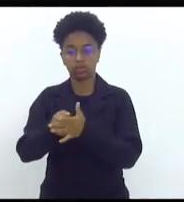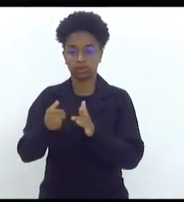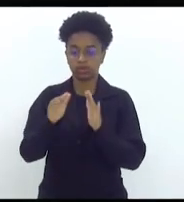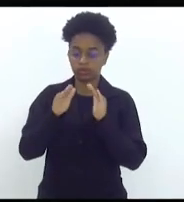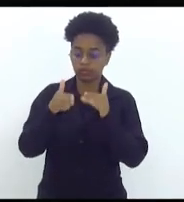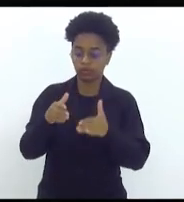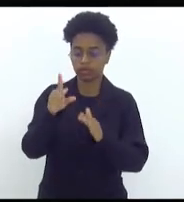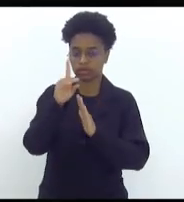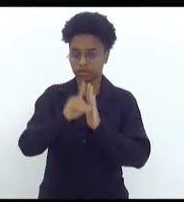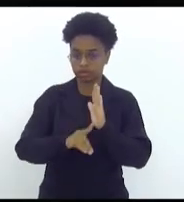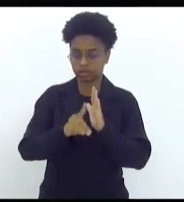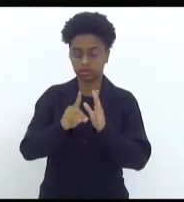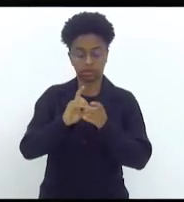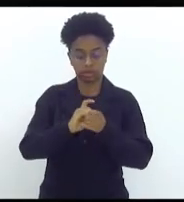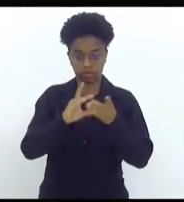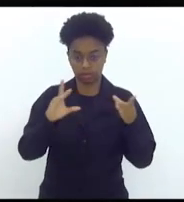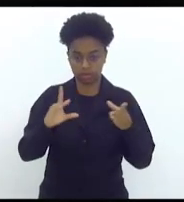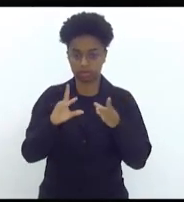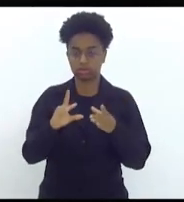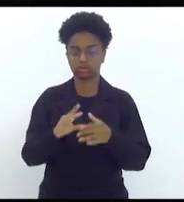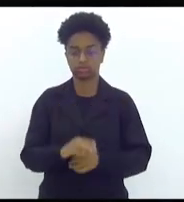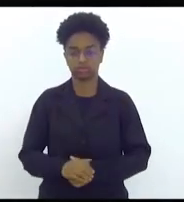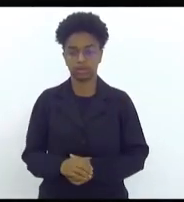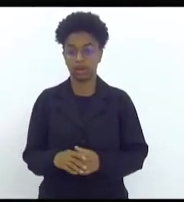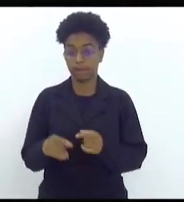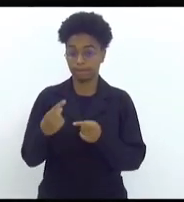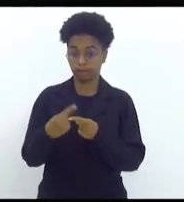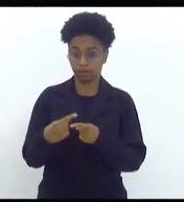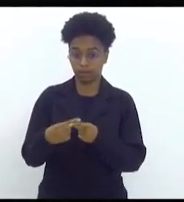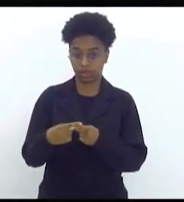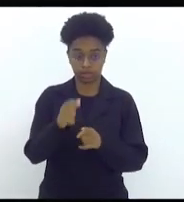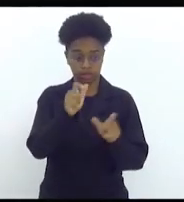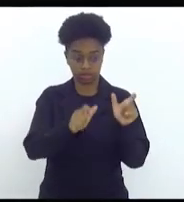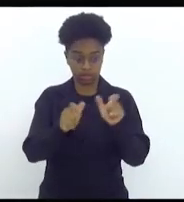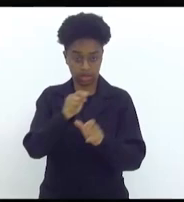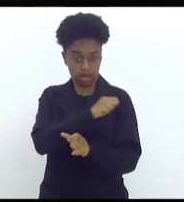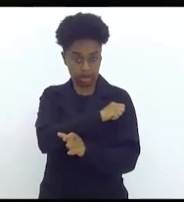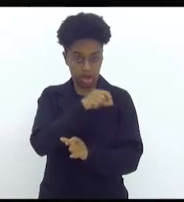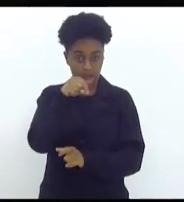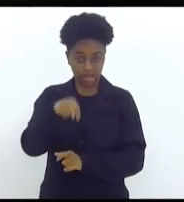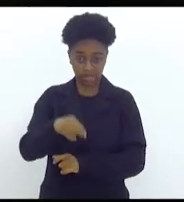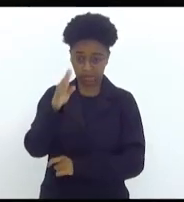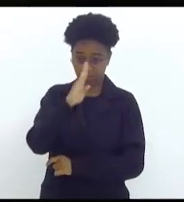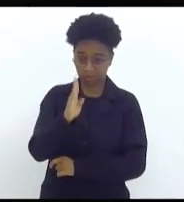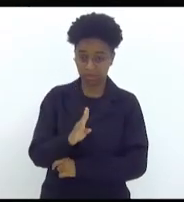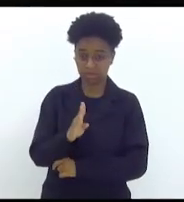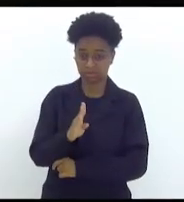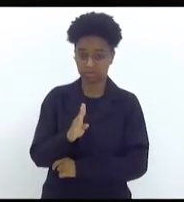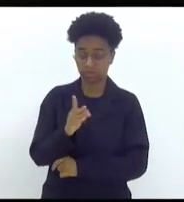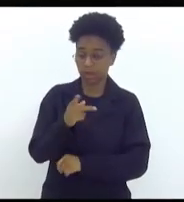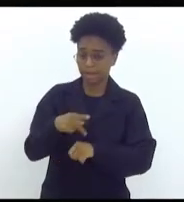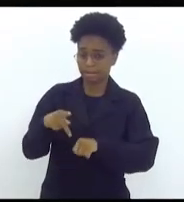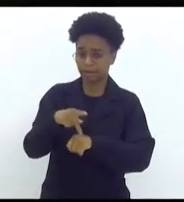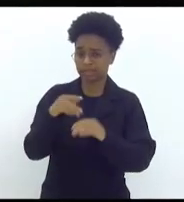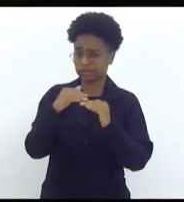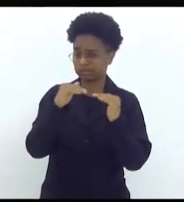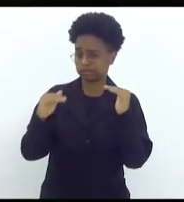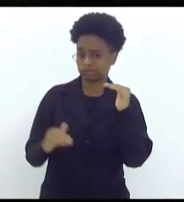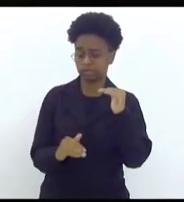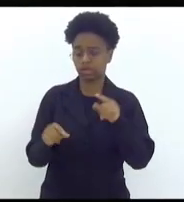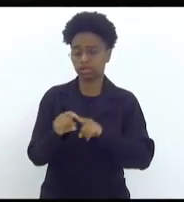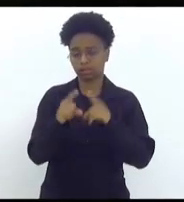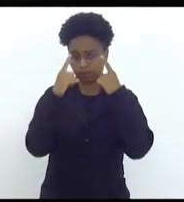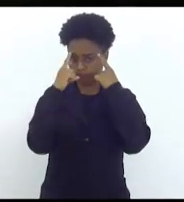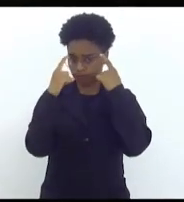e por direitos porque ser Estudante em nosso país Um país profundamente desigual e